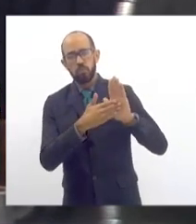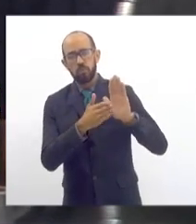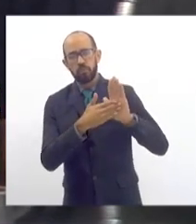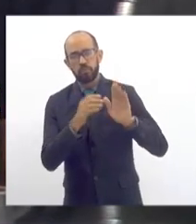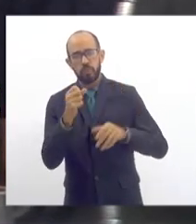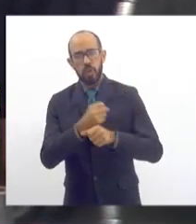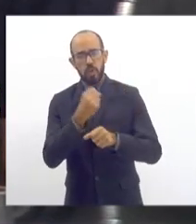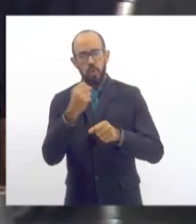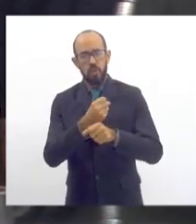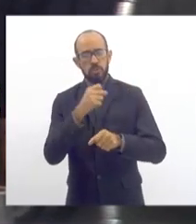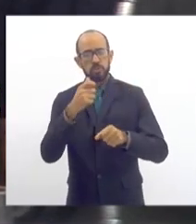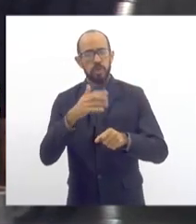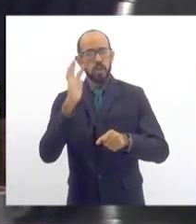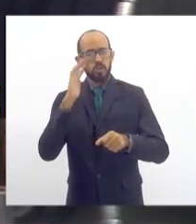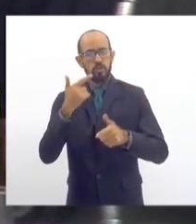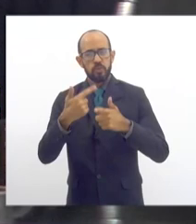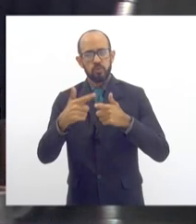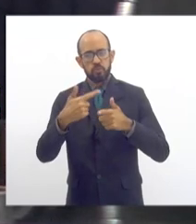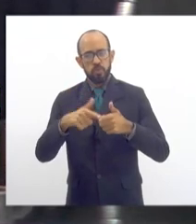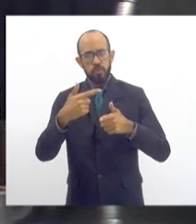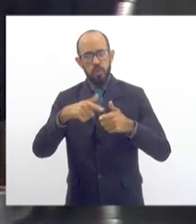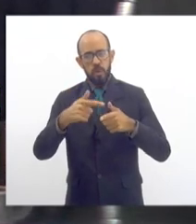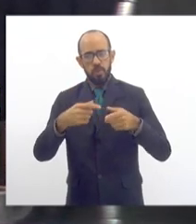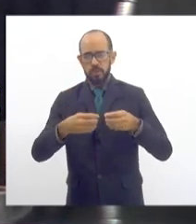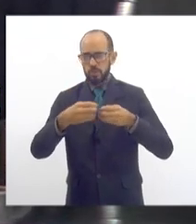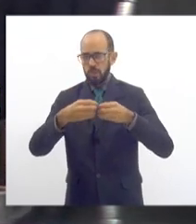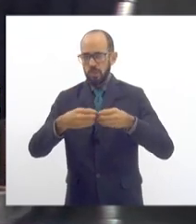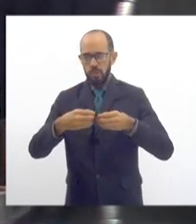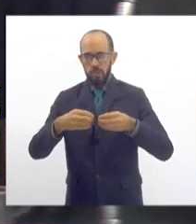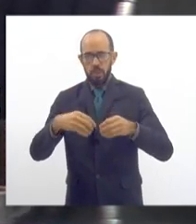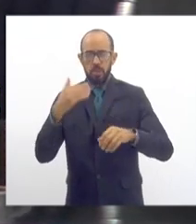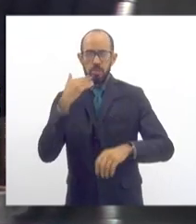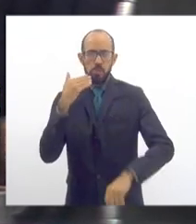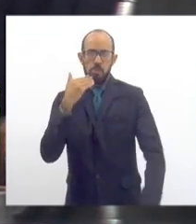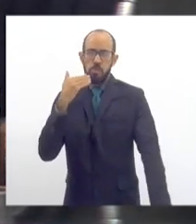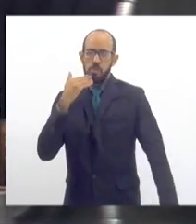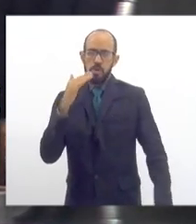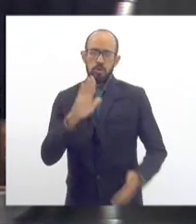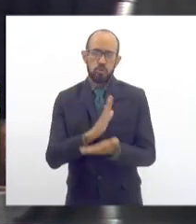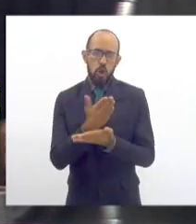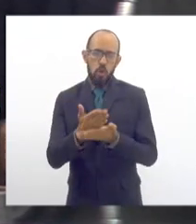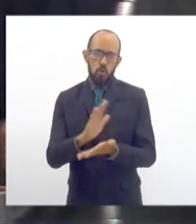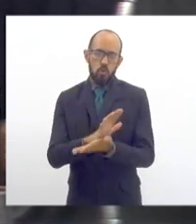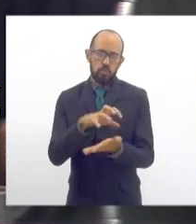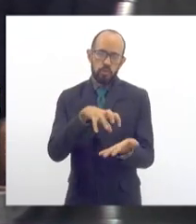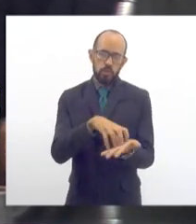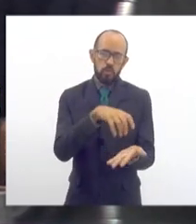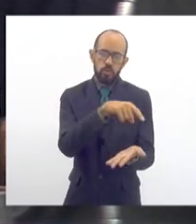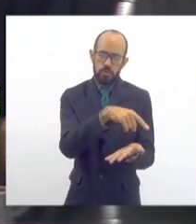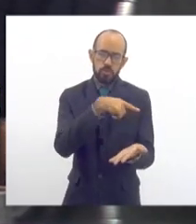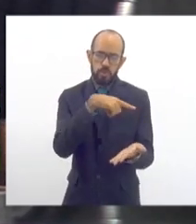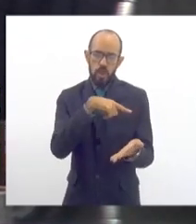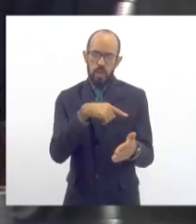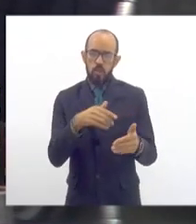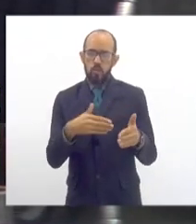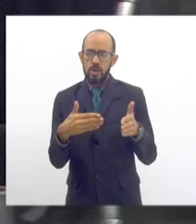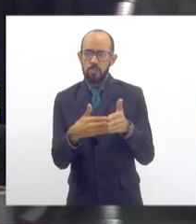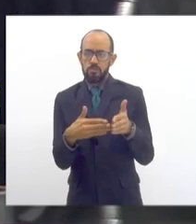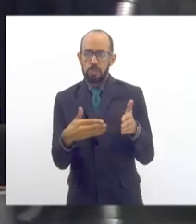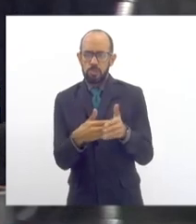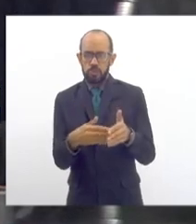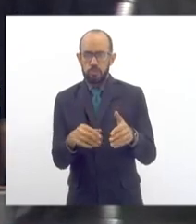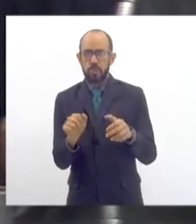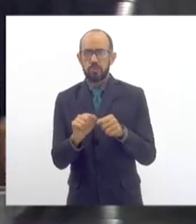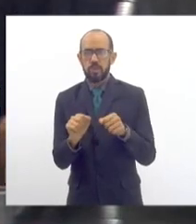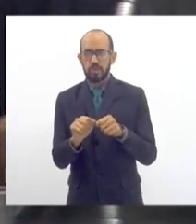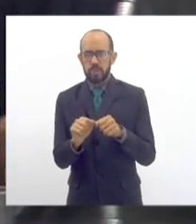enfrentar essas situações de precariedade que tem muitas unidades do DETRAN têm um prazo para serem realizadas.